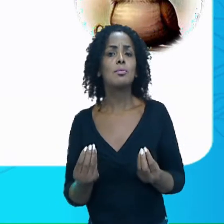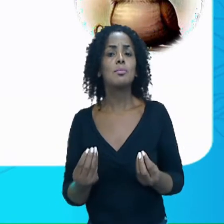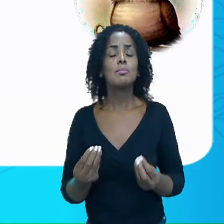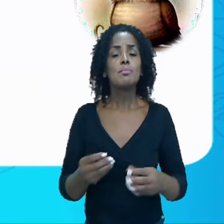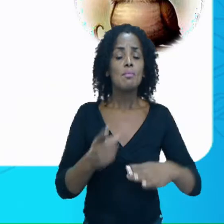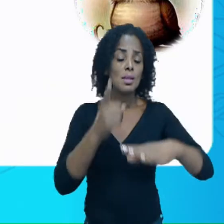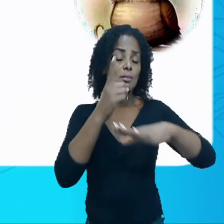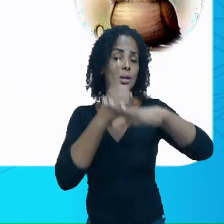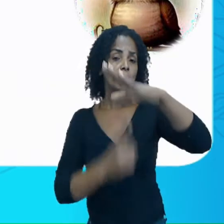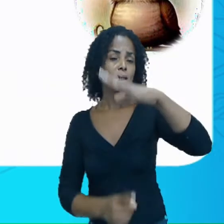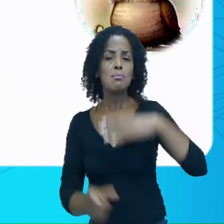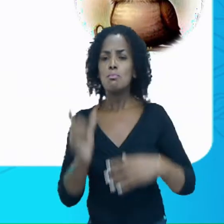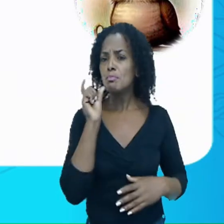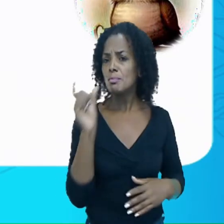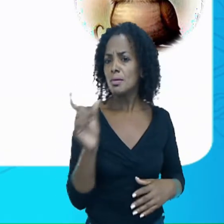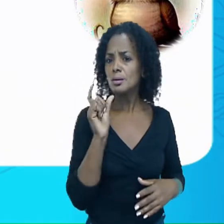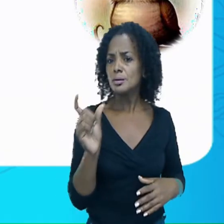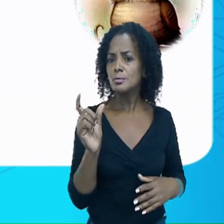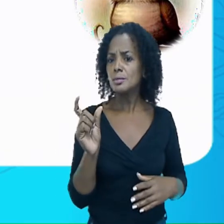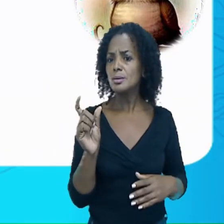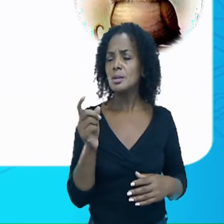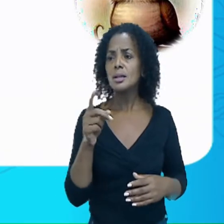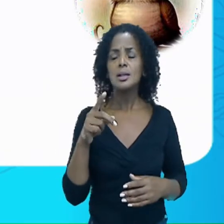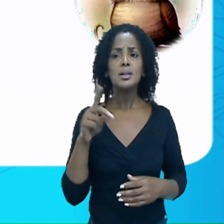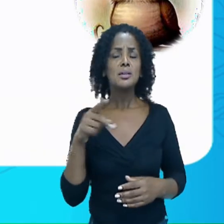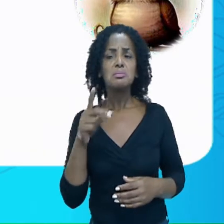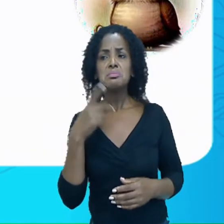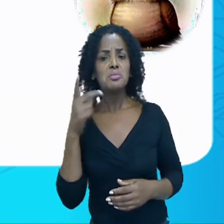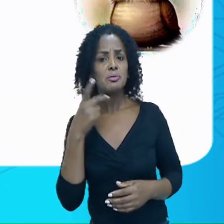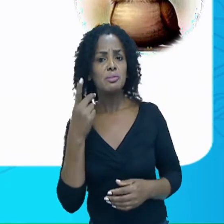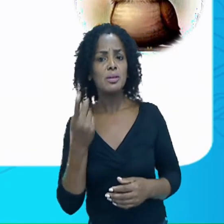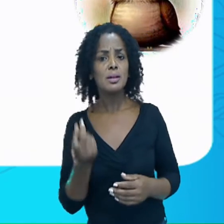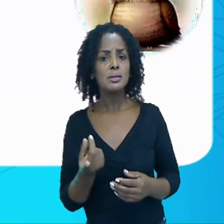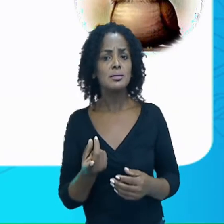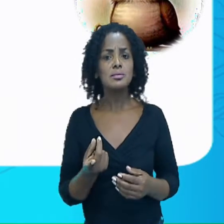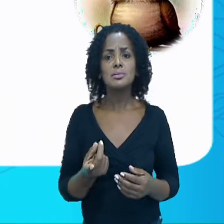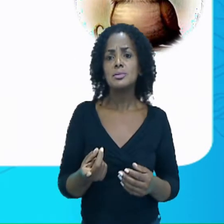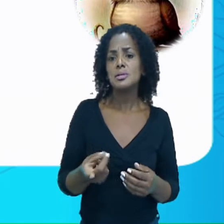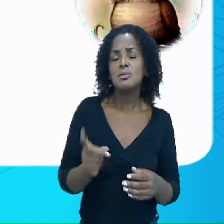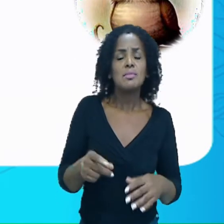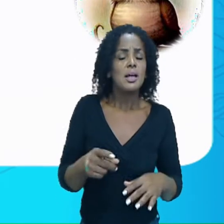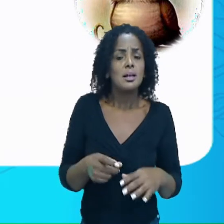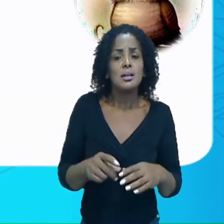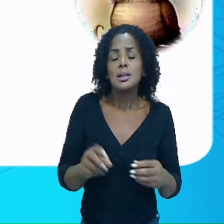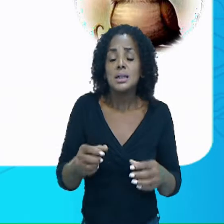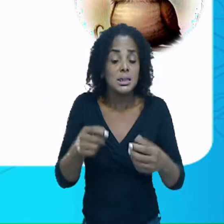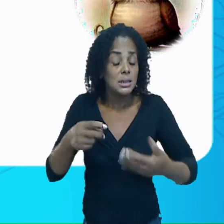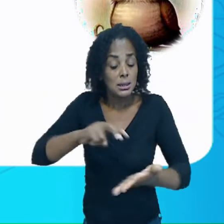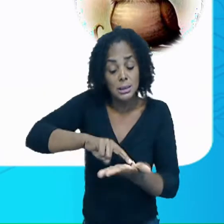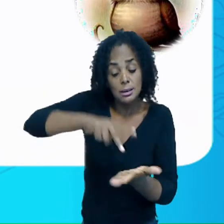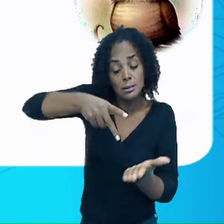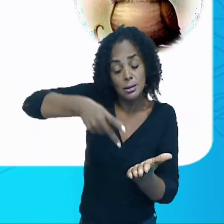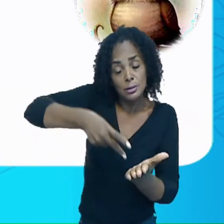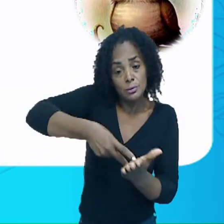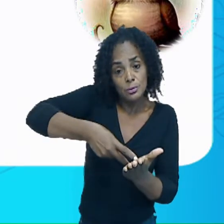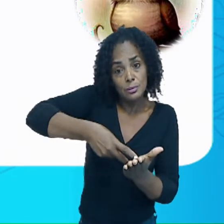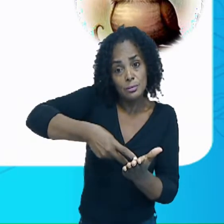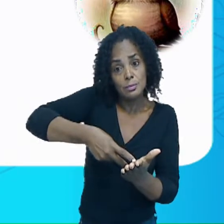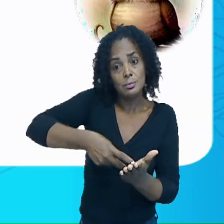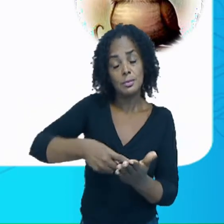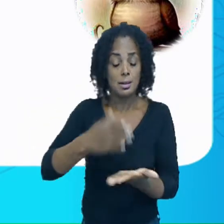Fração é uma palavra que vem do latim fractus e significa